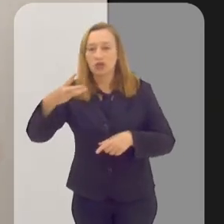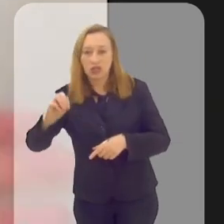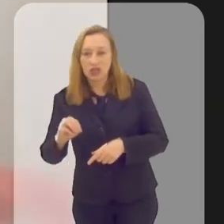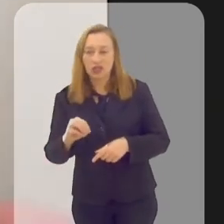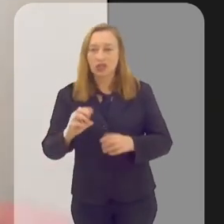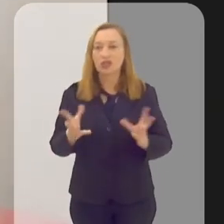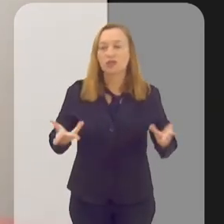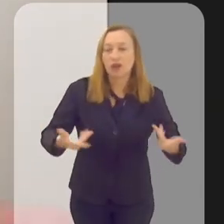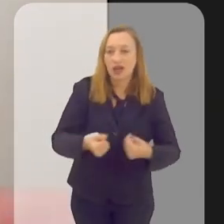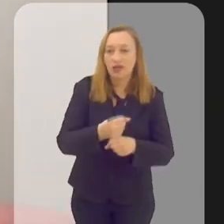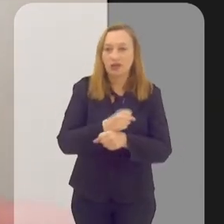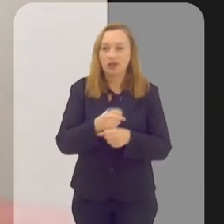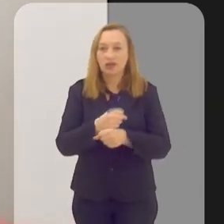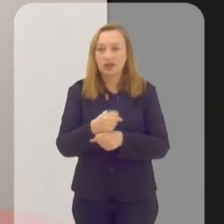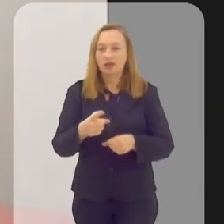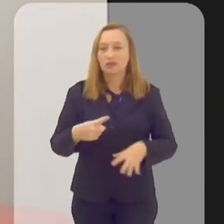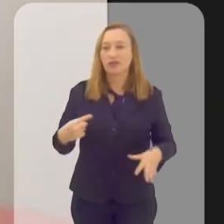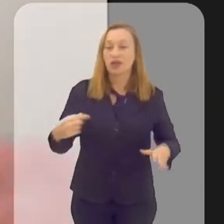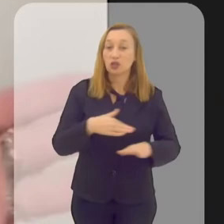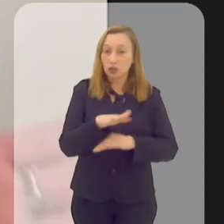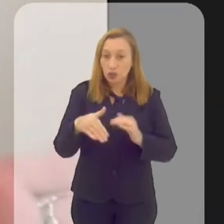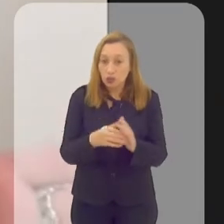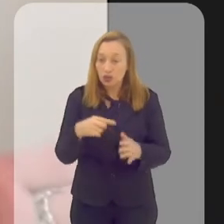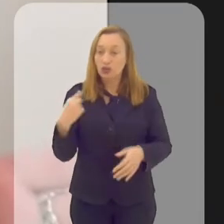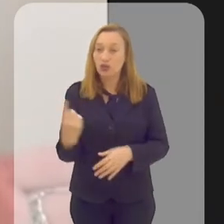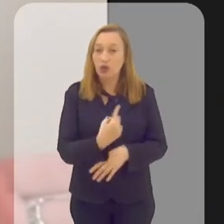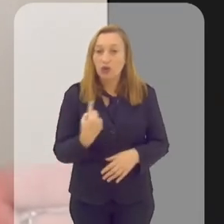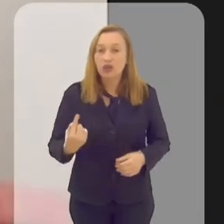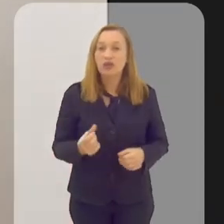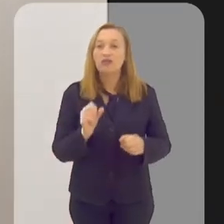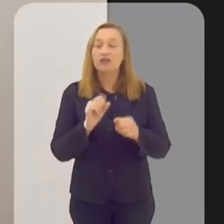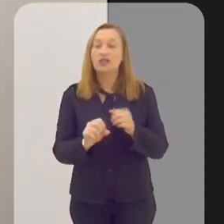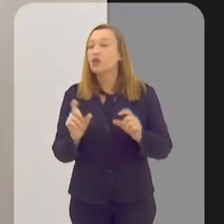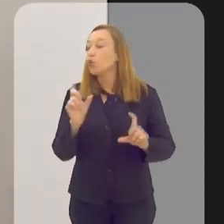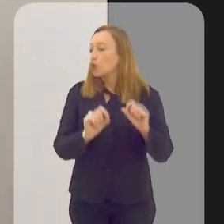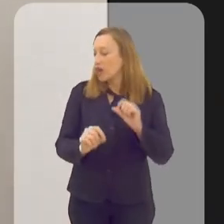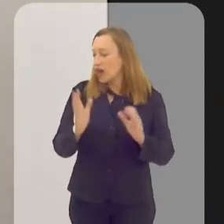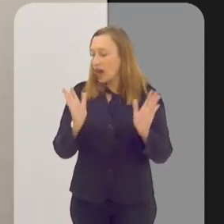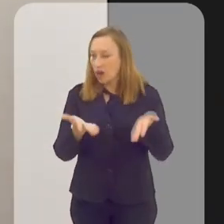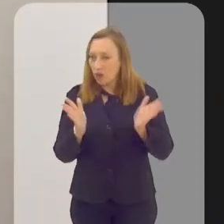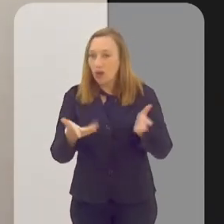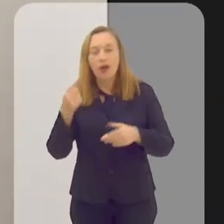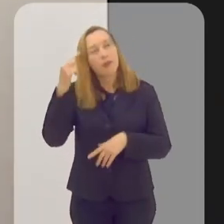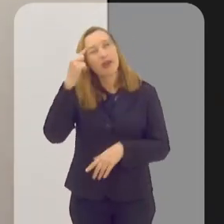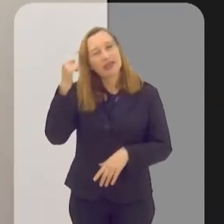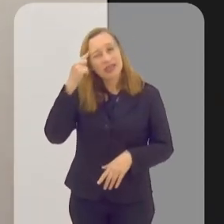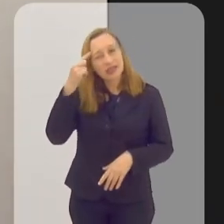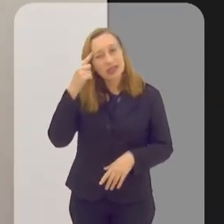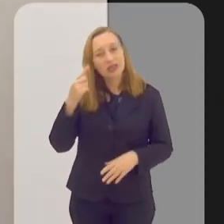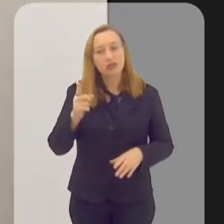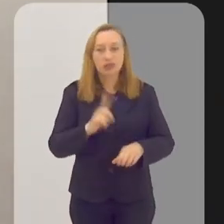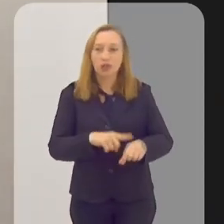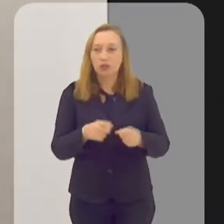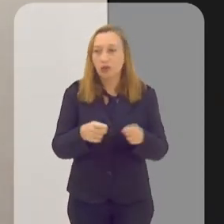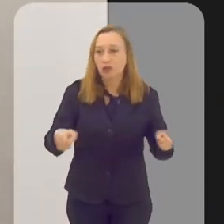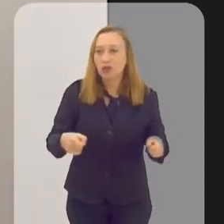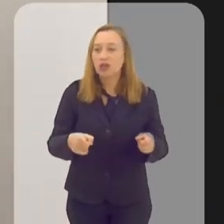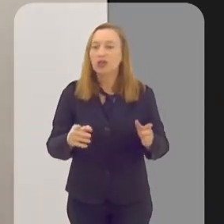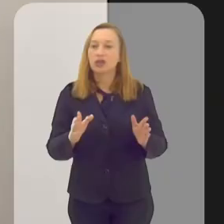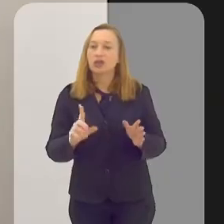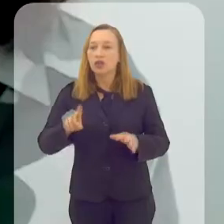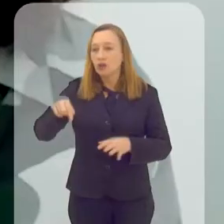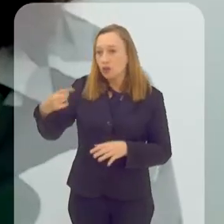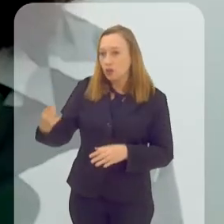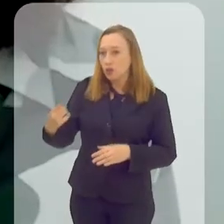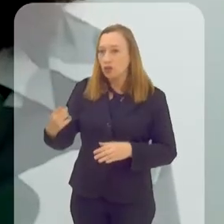que 2030 seja um ano maravilhoso para a humanidade, né? Então, o que, que a gente já pode fazer agora, pensando já no médio e